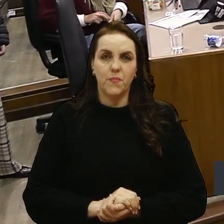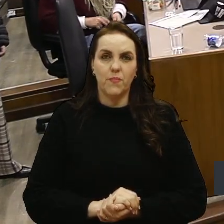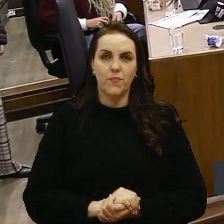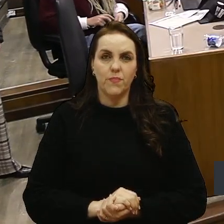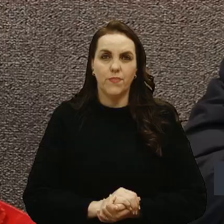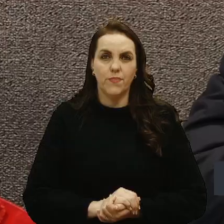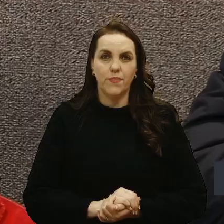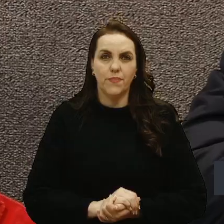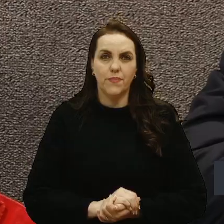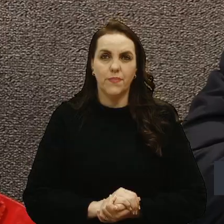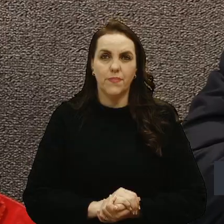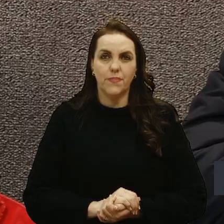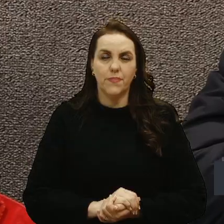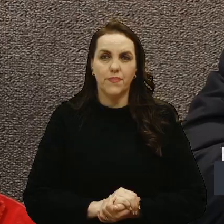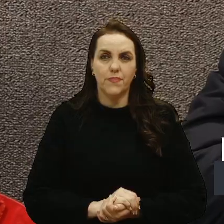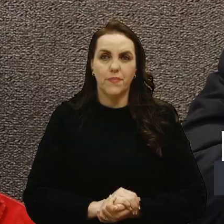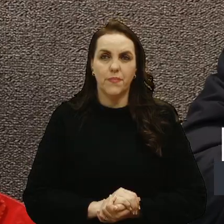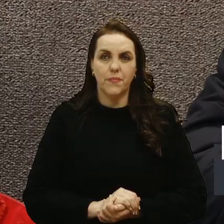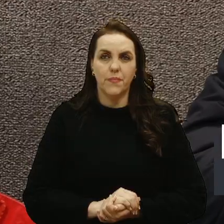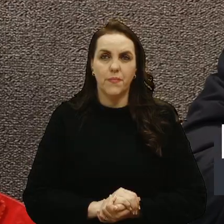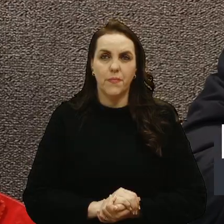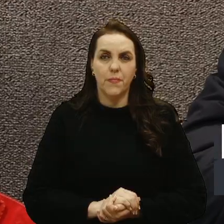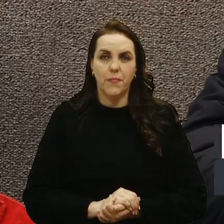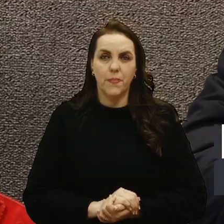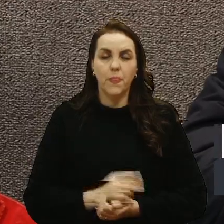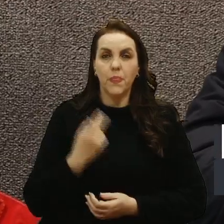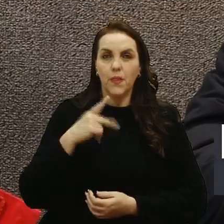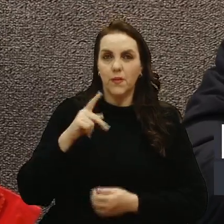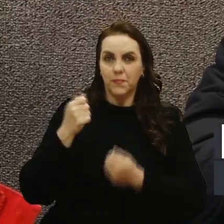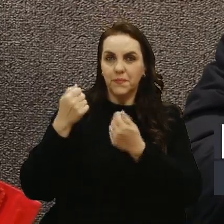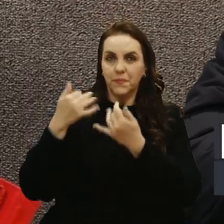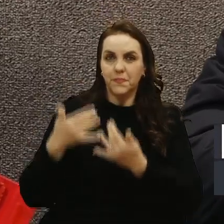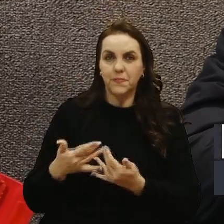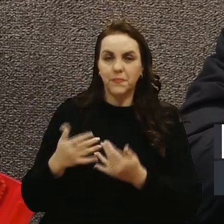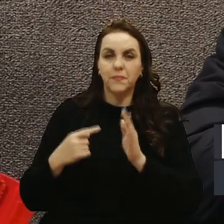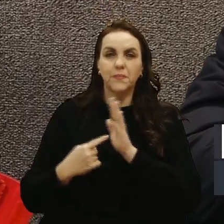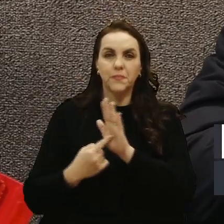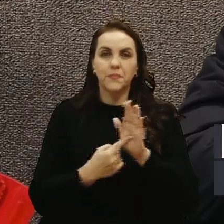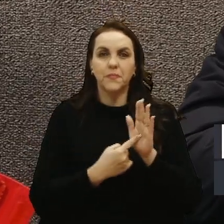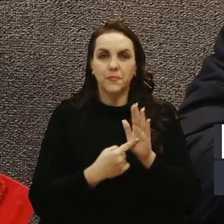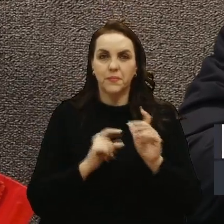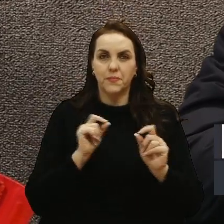a sua fala é uma demonstração de